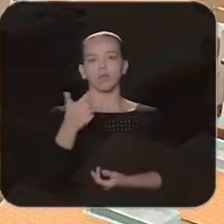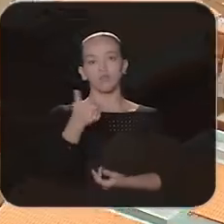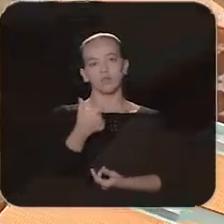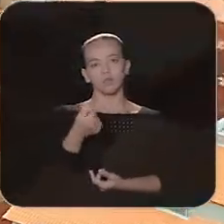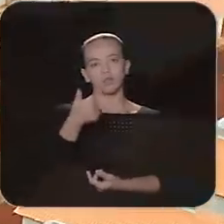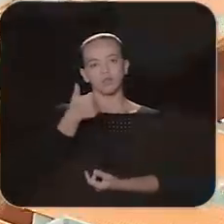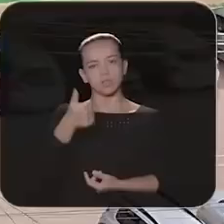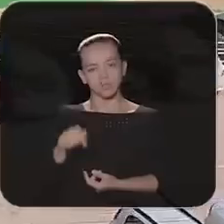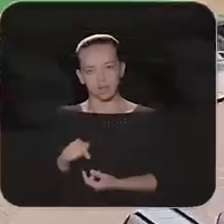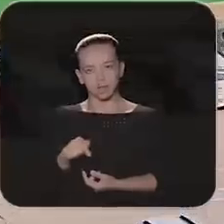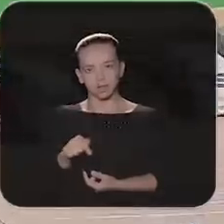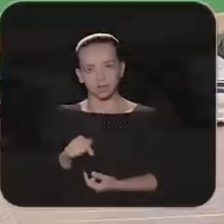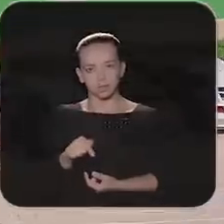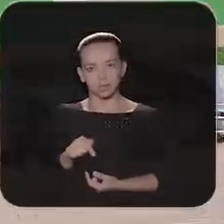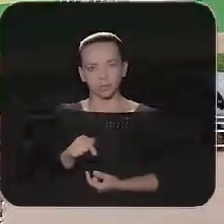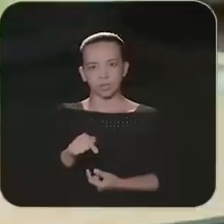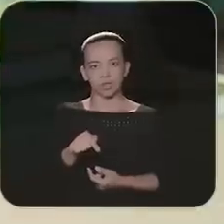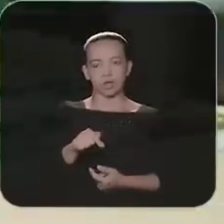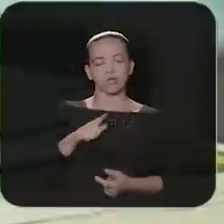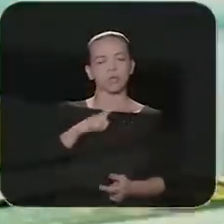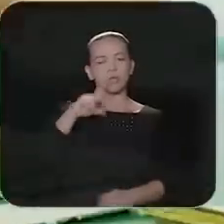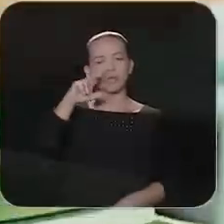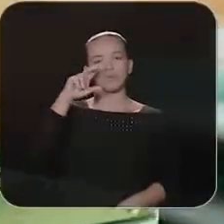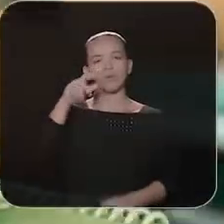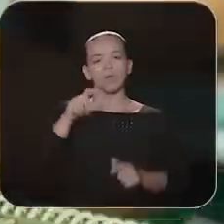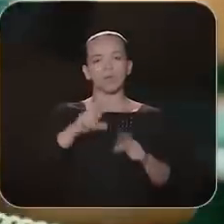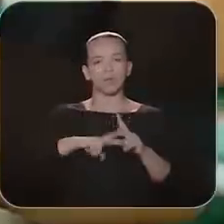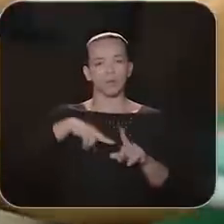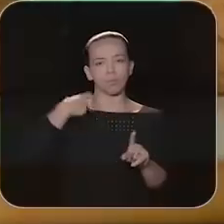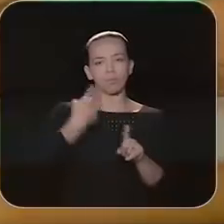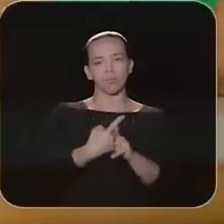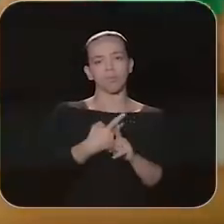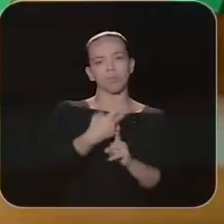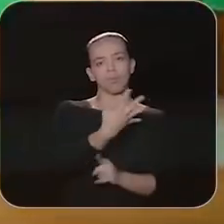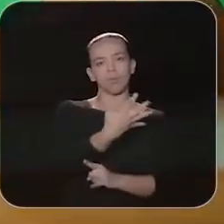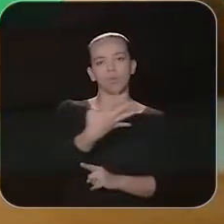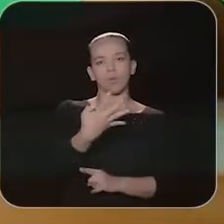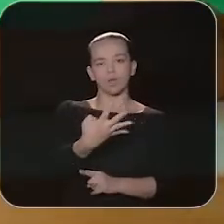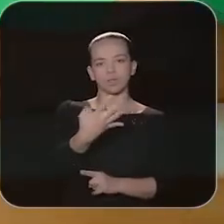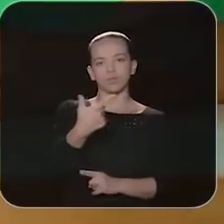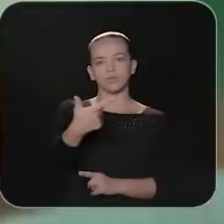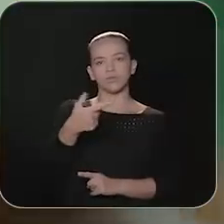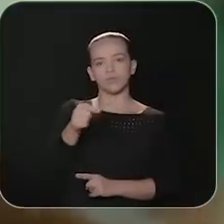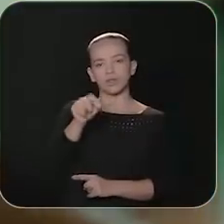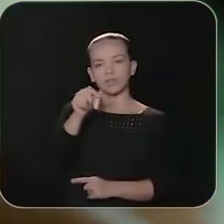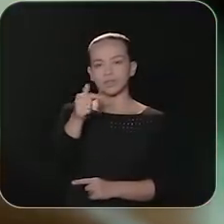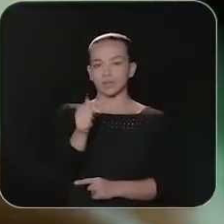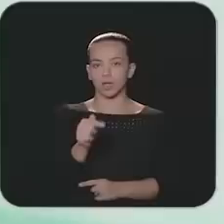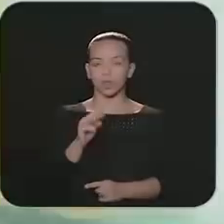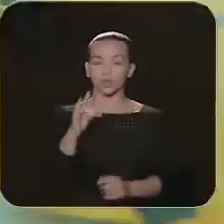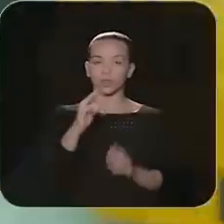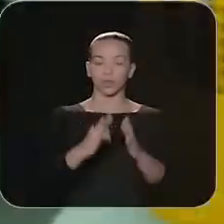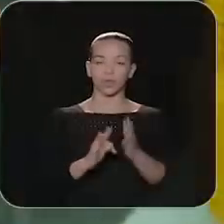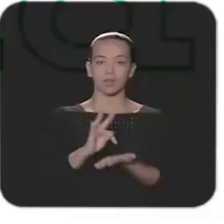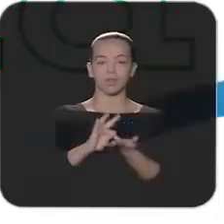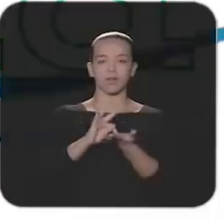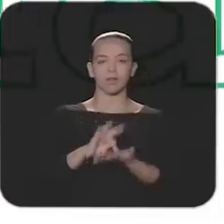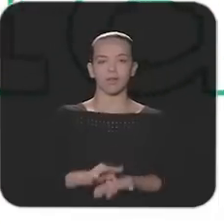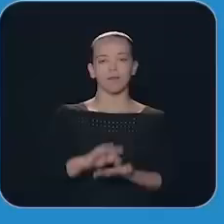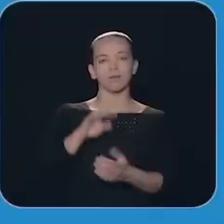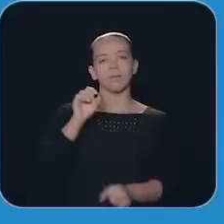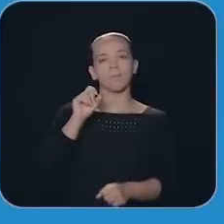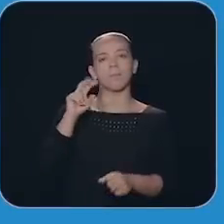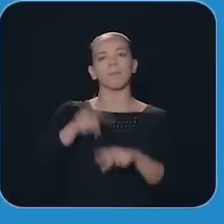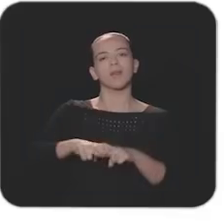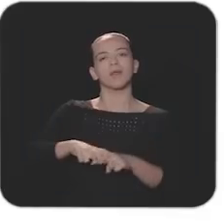tem! Mais escolas em tempo integral, kit escolar no início das aulas, merenda caprichada e matrícula 100% digital. Antes